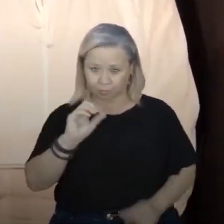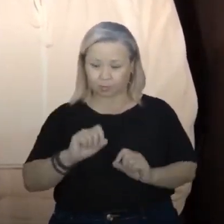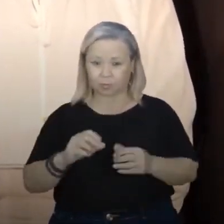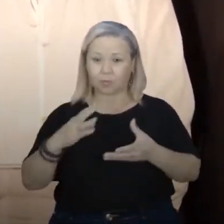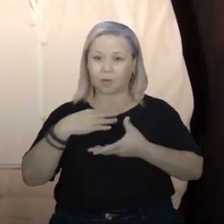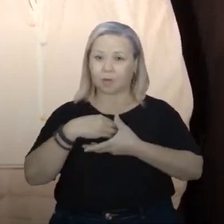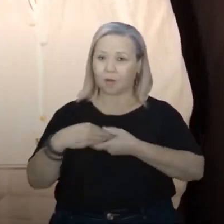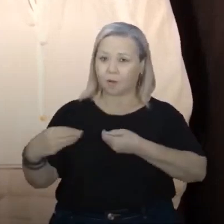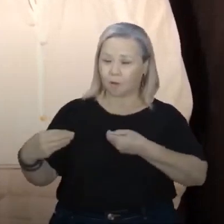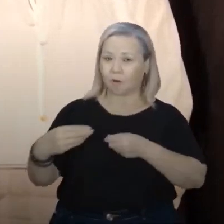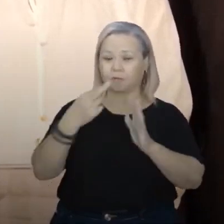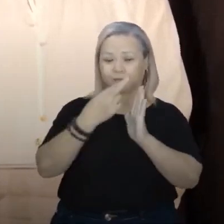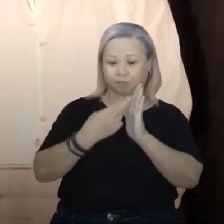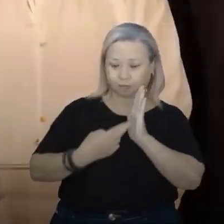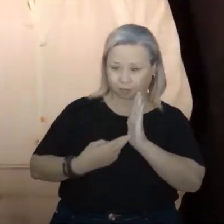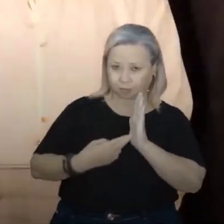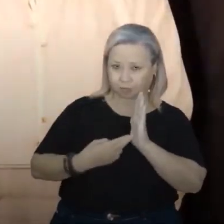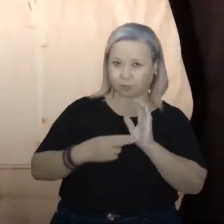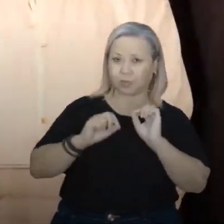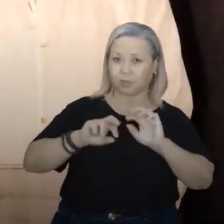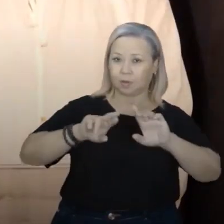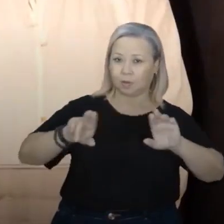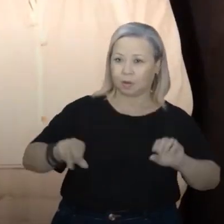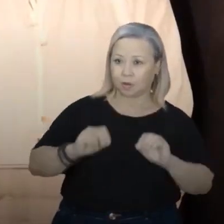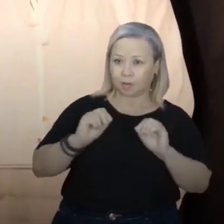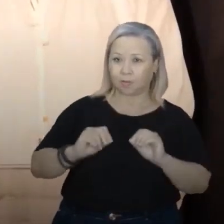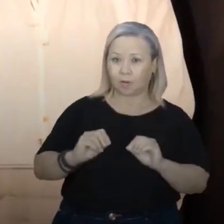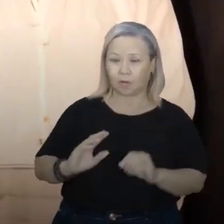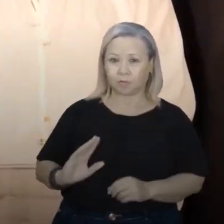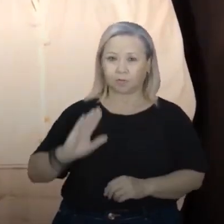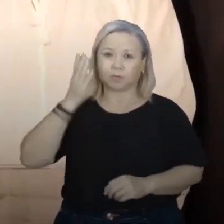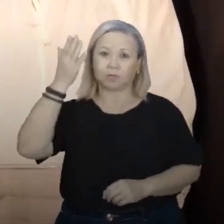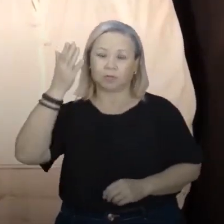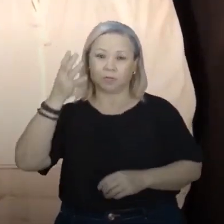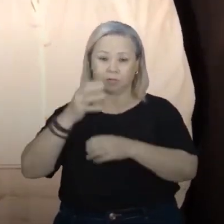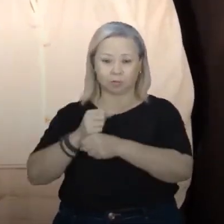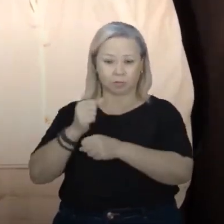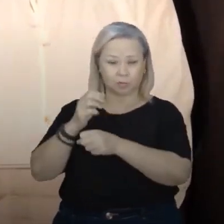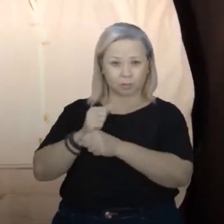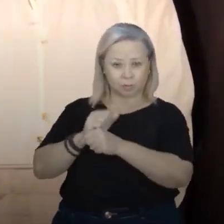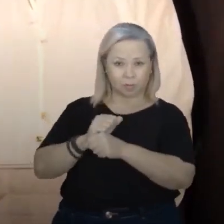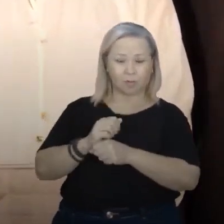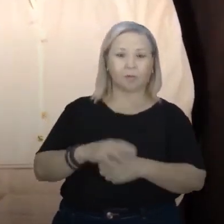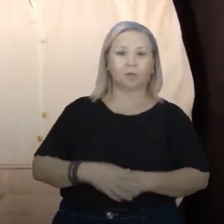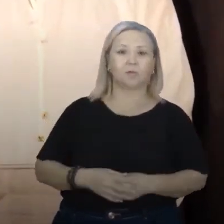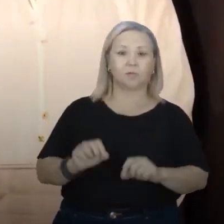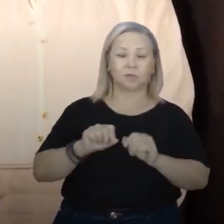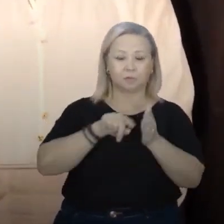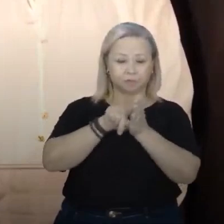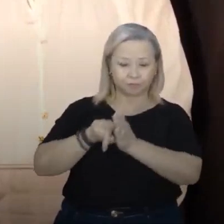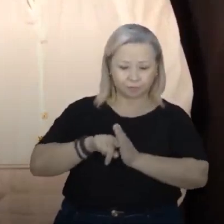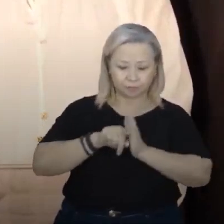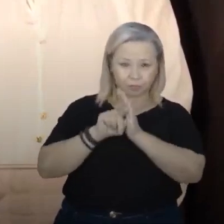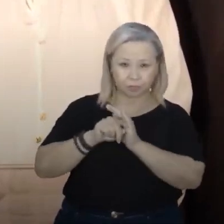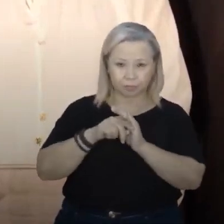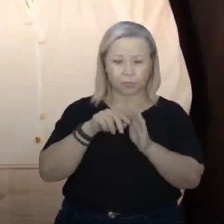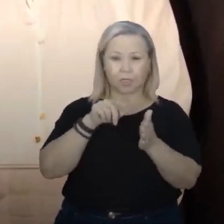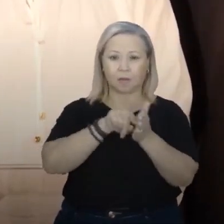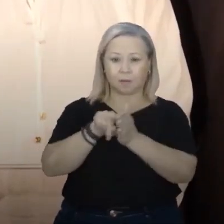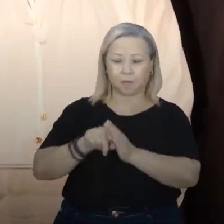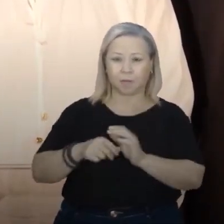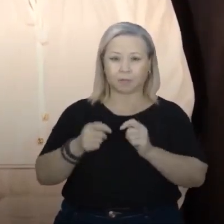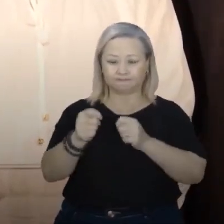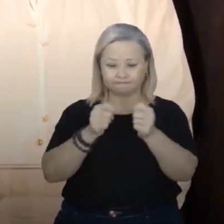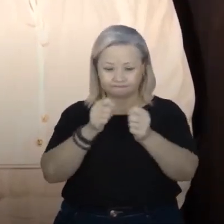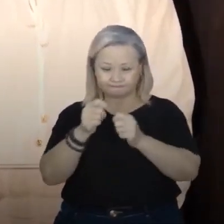dos relatórios de tomadas de contas, auditorias, inspeções, levantamentos,